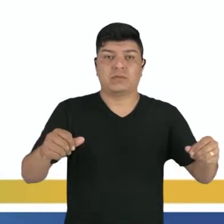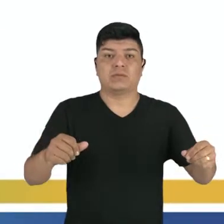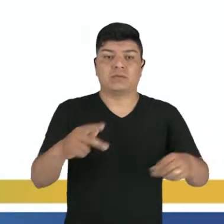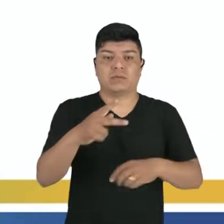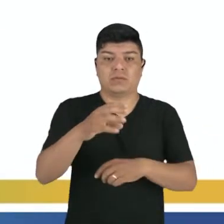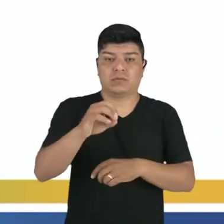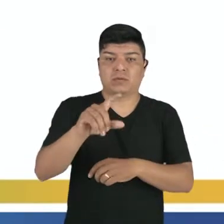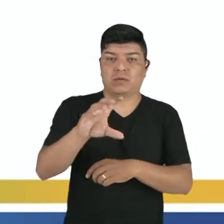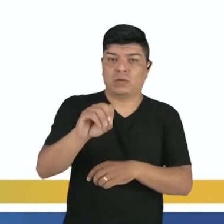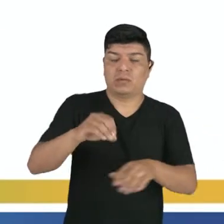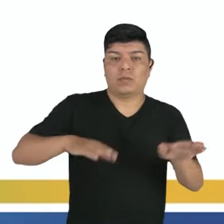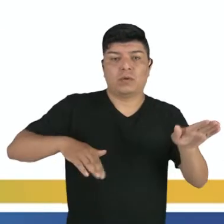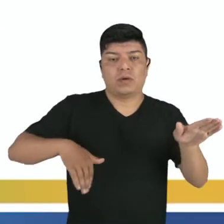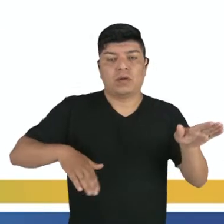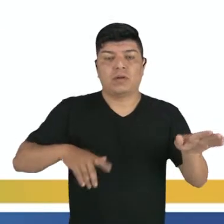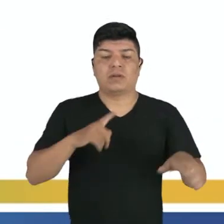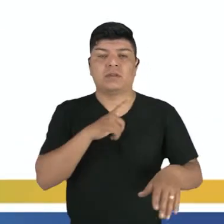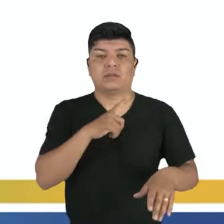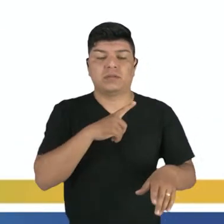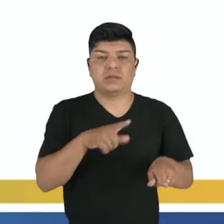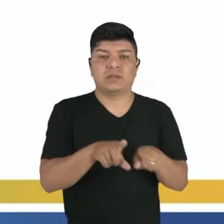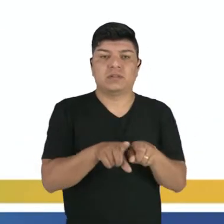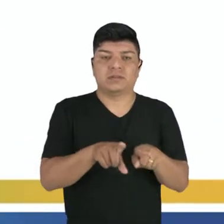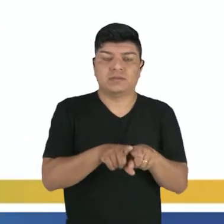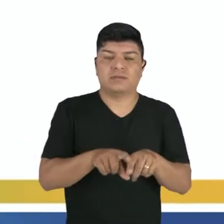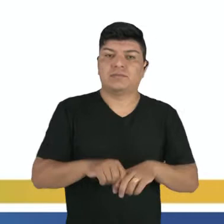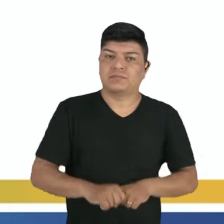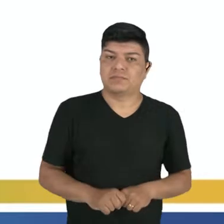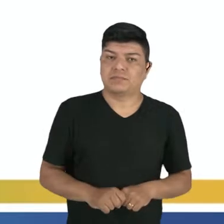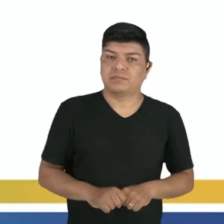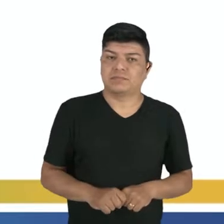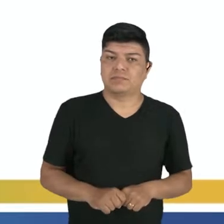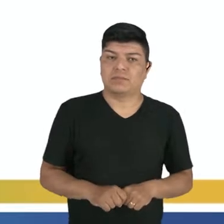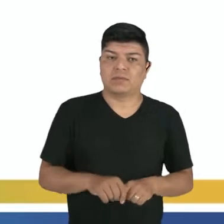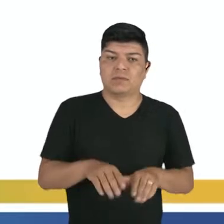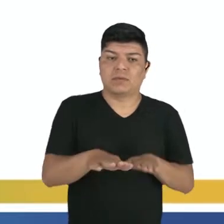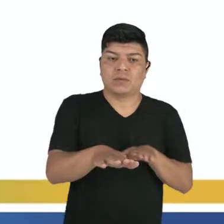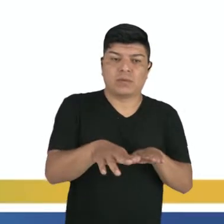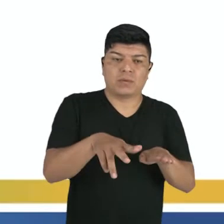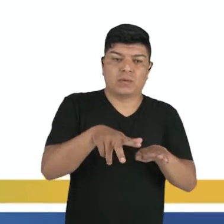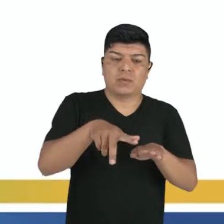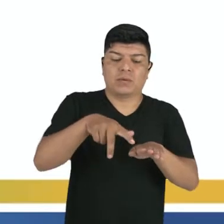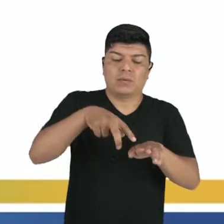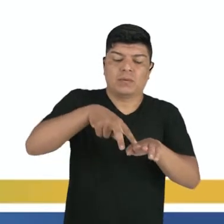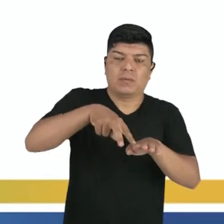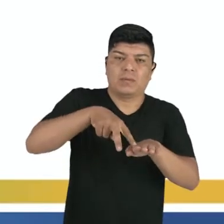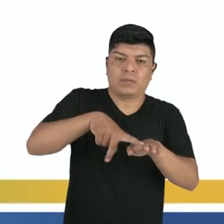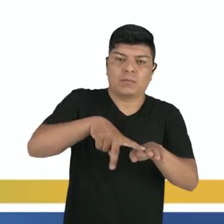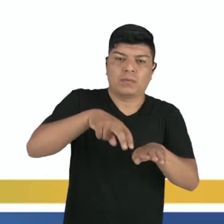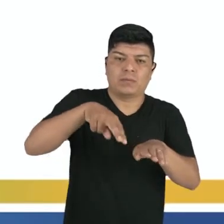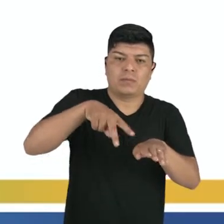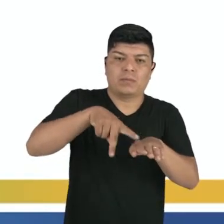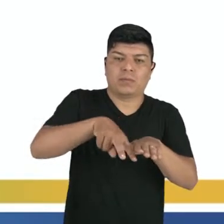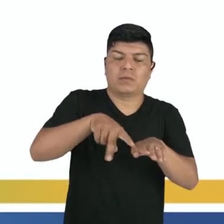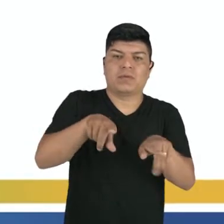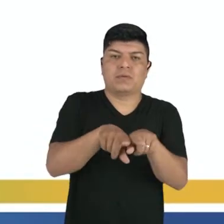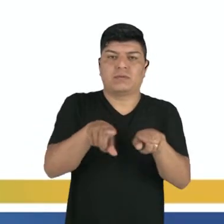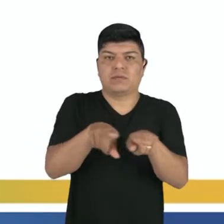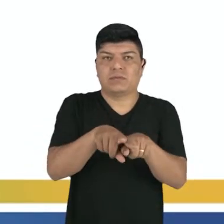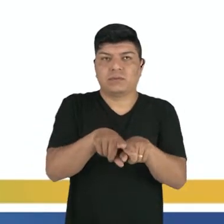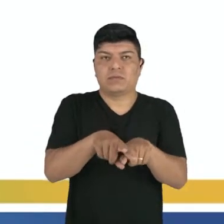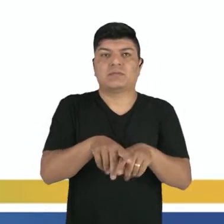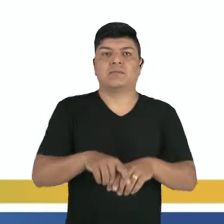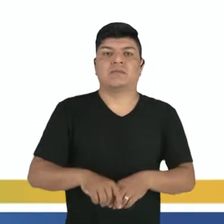polo aquático que é realizado em piscina né na água temos a patinação no gelo e Temos bastante conhecida